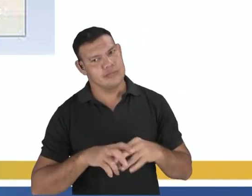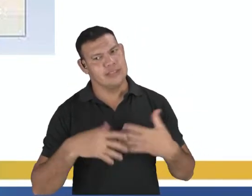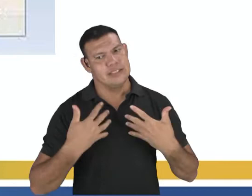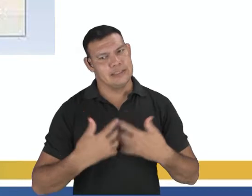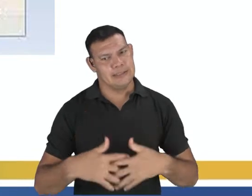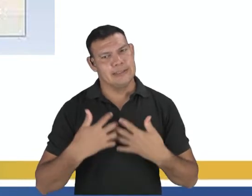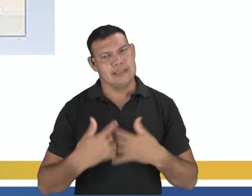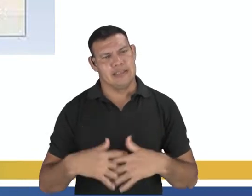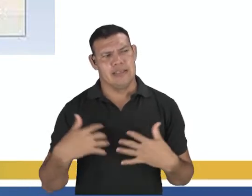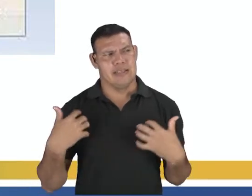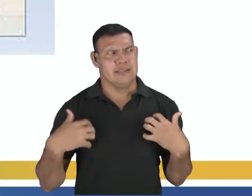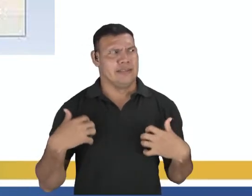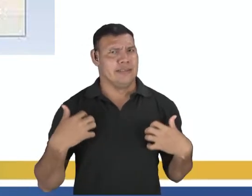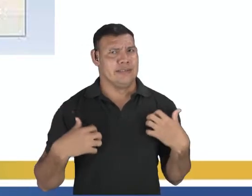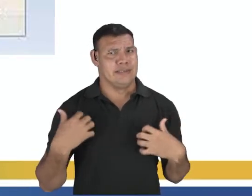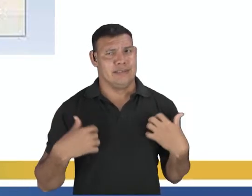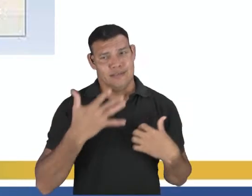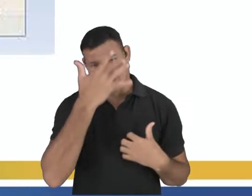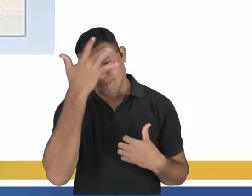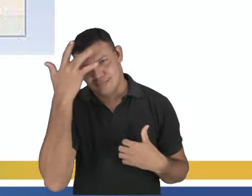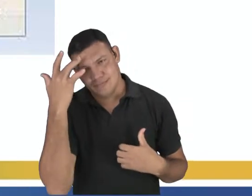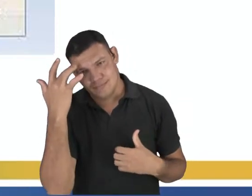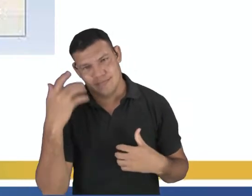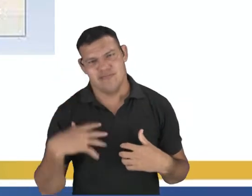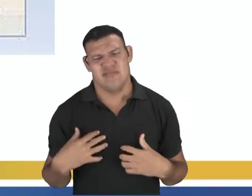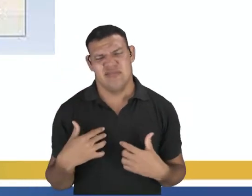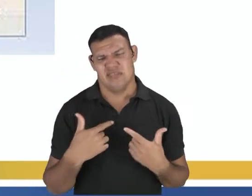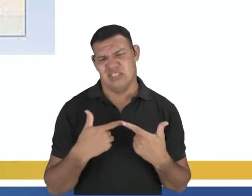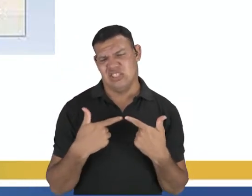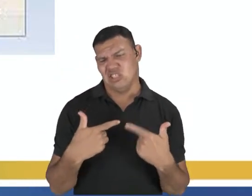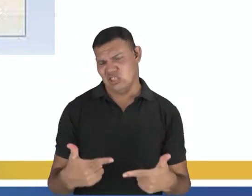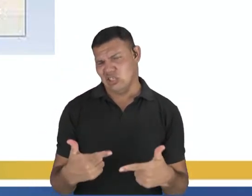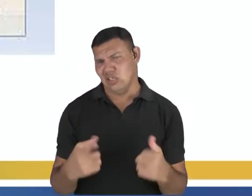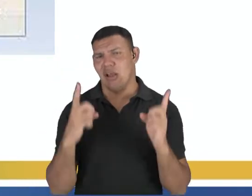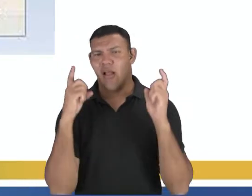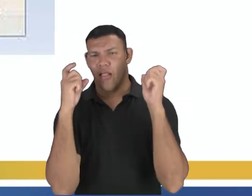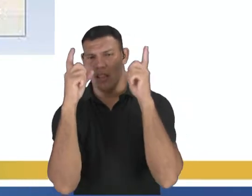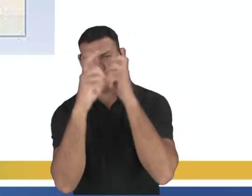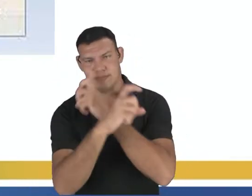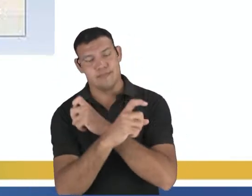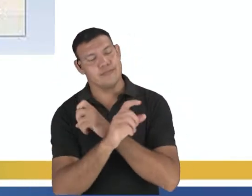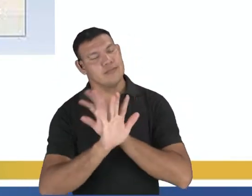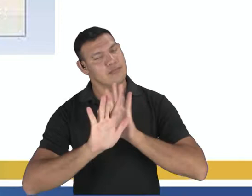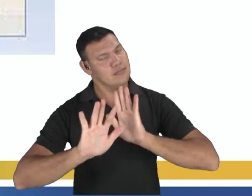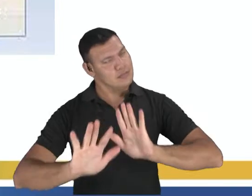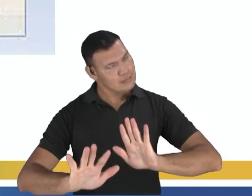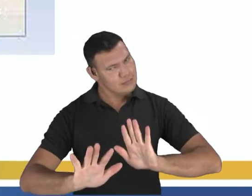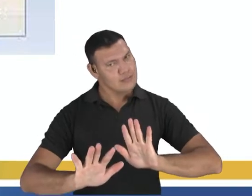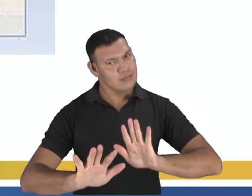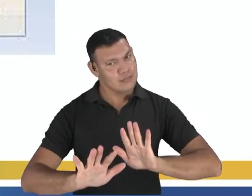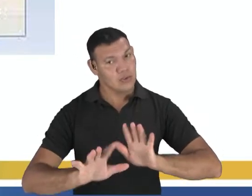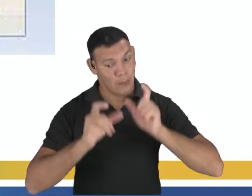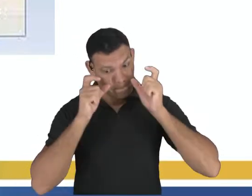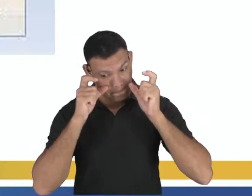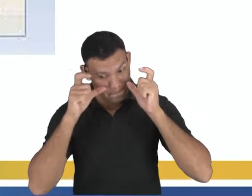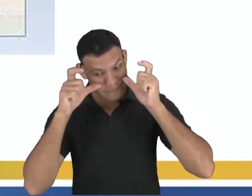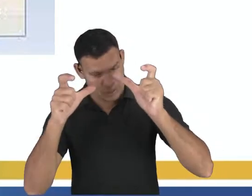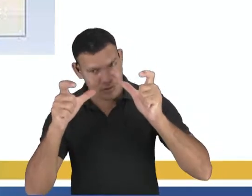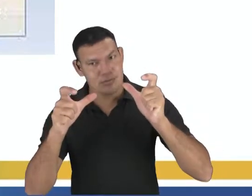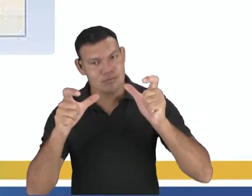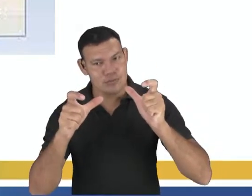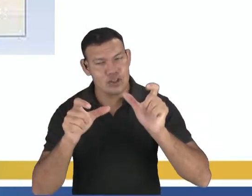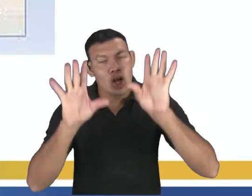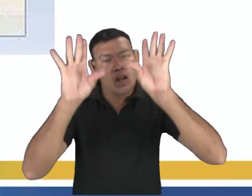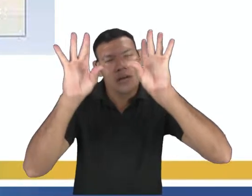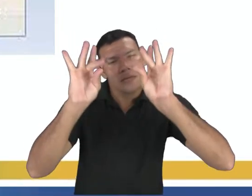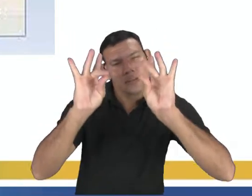mais complexa, que ela é mais difícil. Ah, eu acho chato escrever, eu acho difícil. Mas não bem assim, é uma questão de prestar atenção